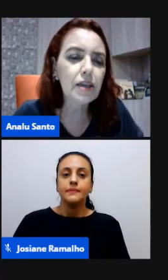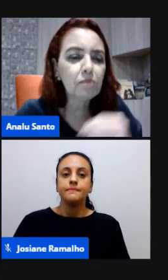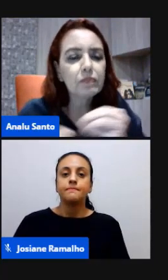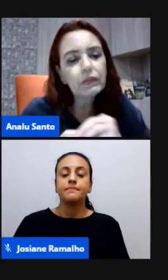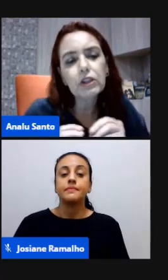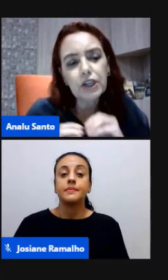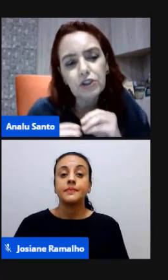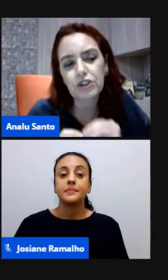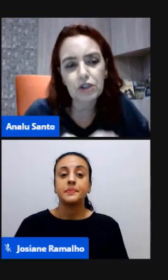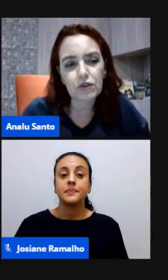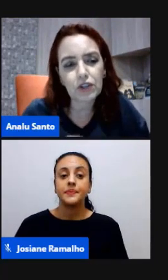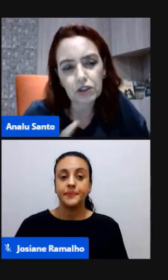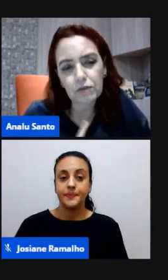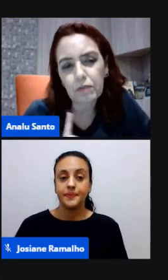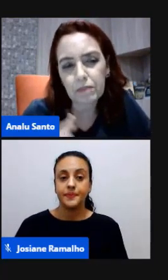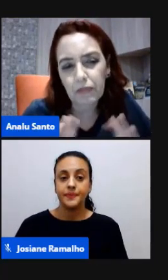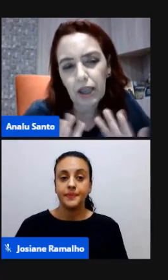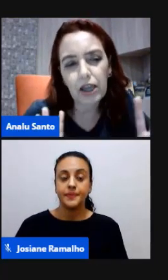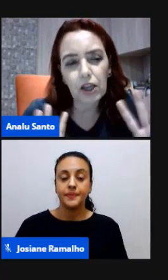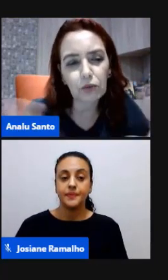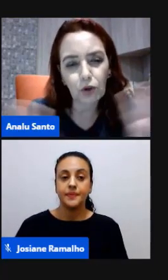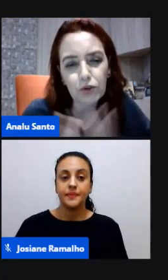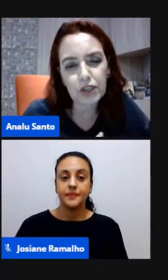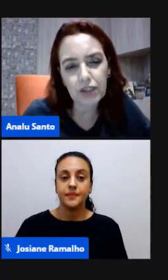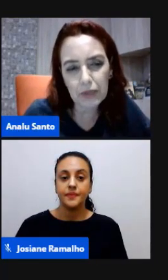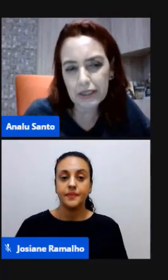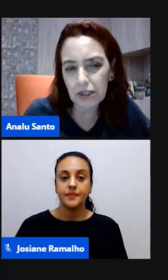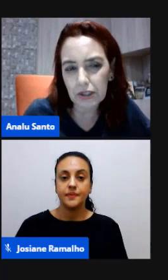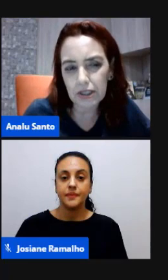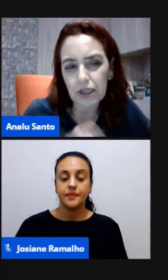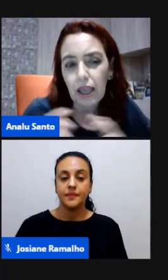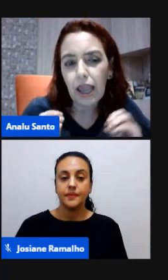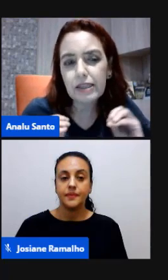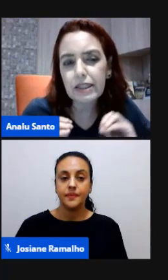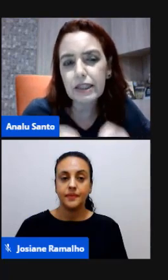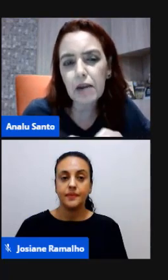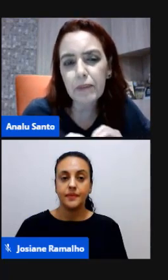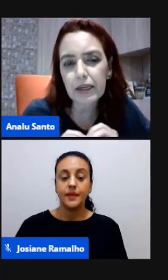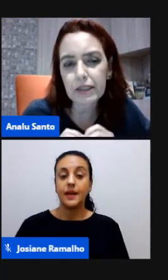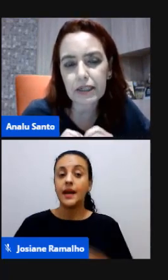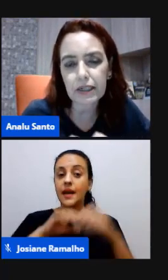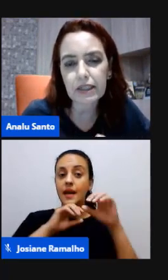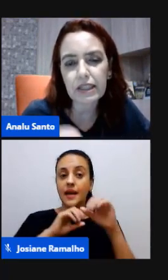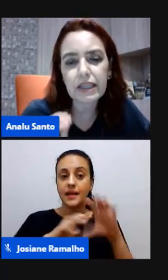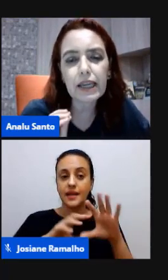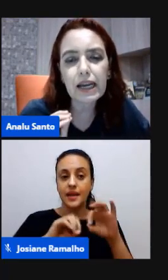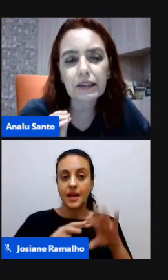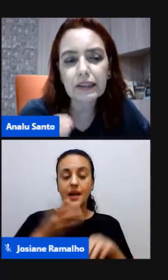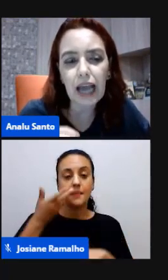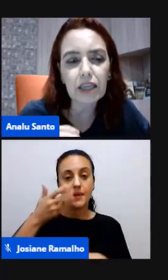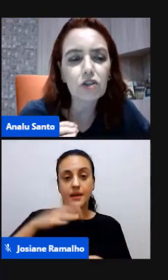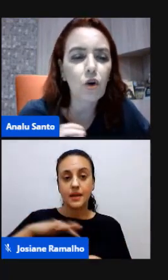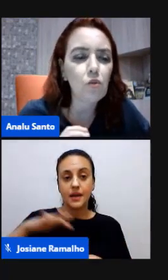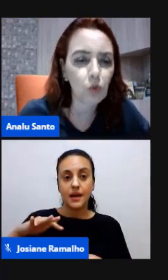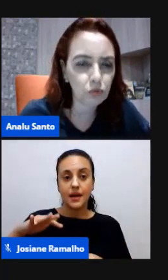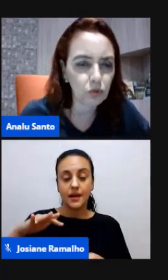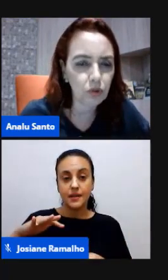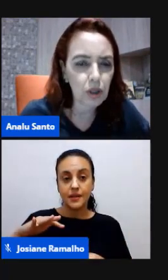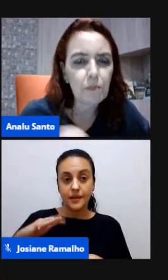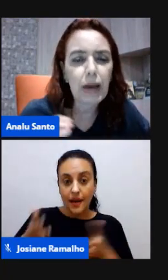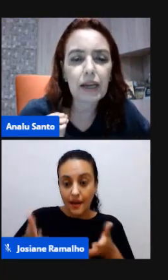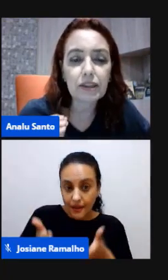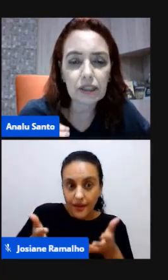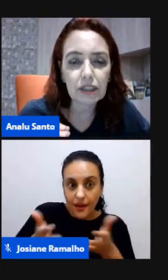E aí, diante disso, eu trouxe até um excerto assim: ensinar para as crianças é encantá-las com o